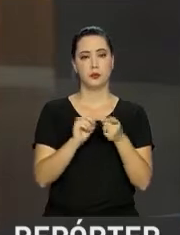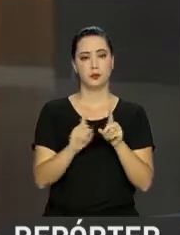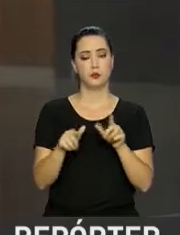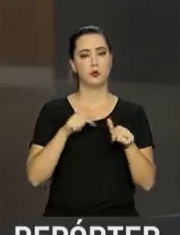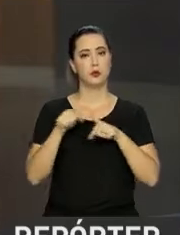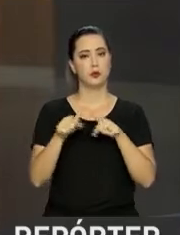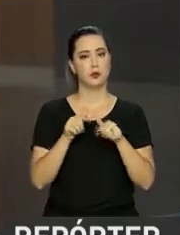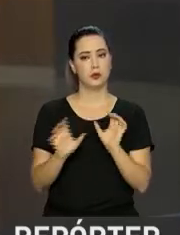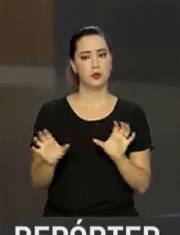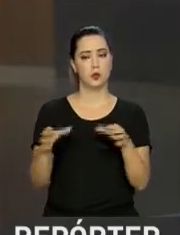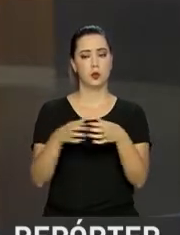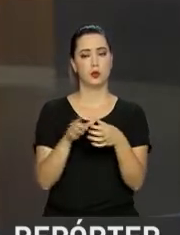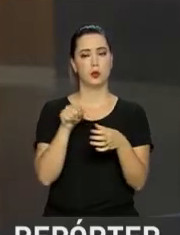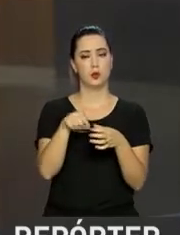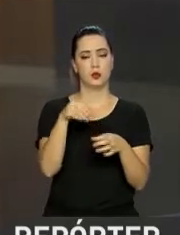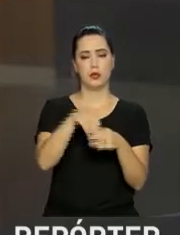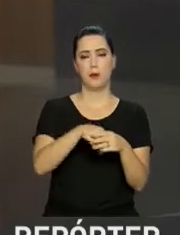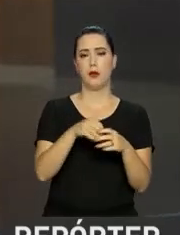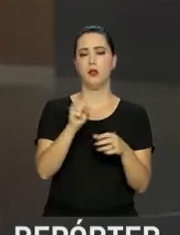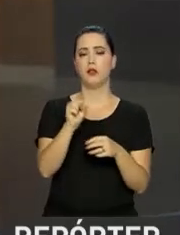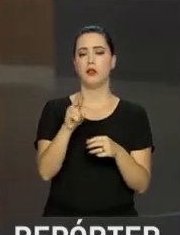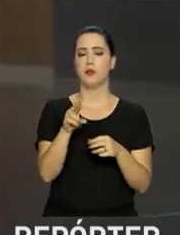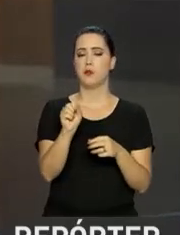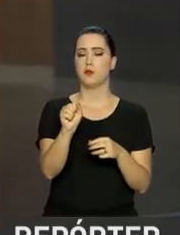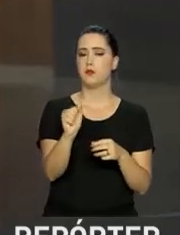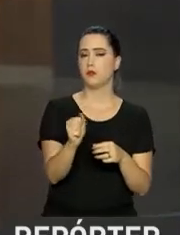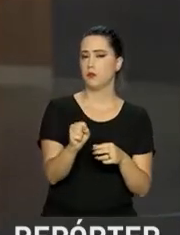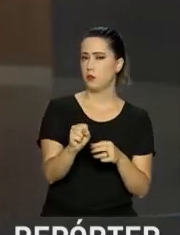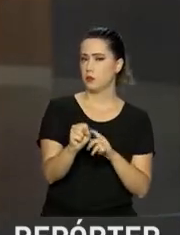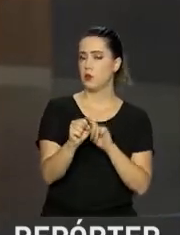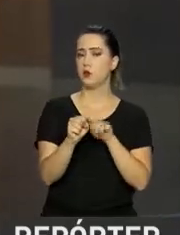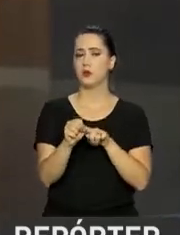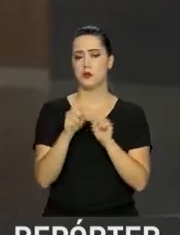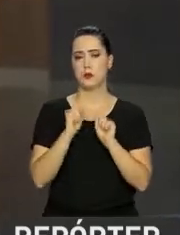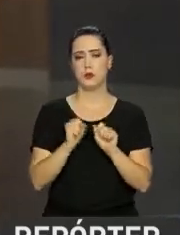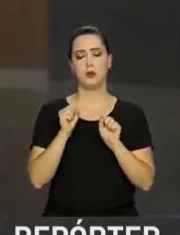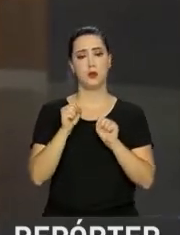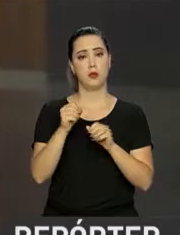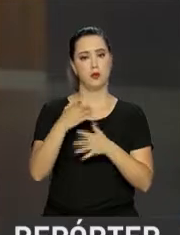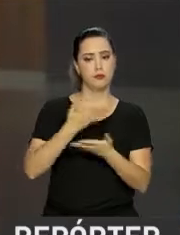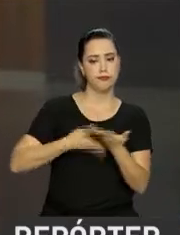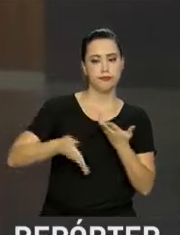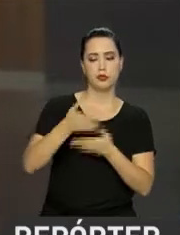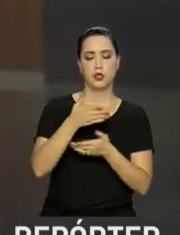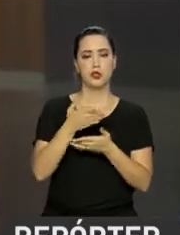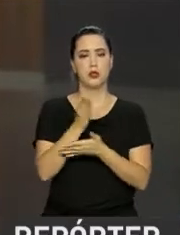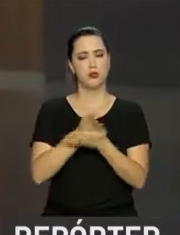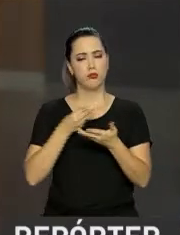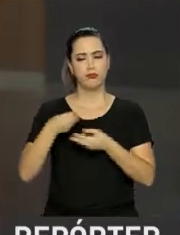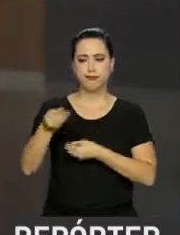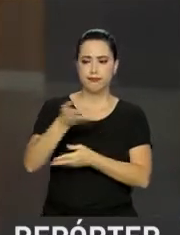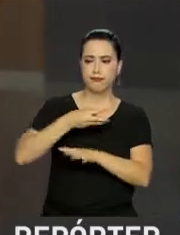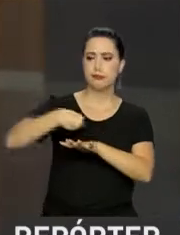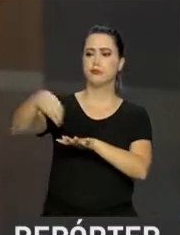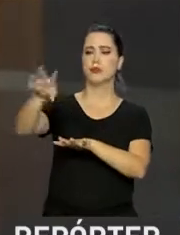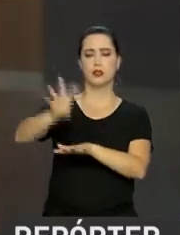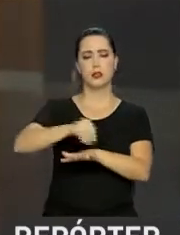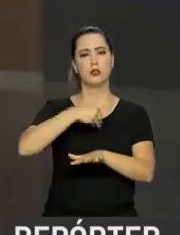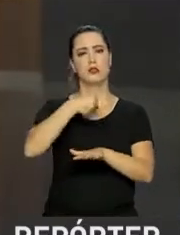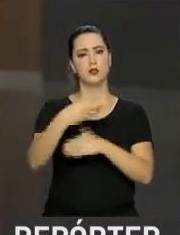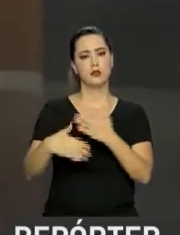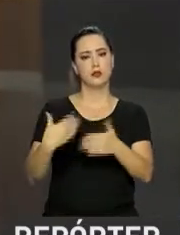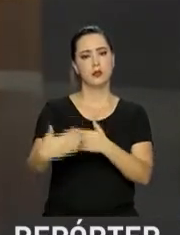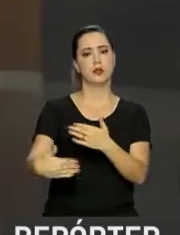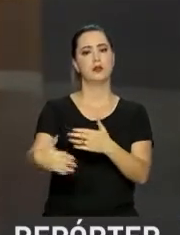com trabalhadores do suas para que essas orientações técnicas possam ser socializadas um processo realmente